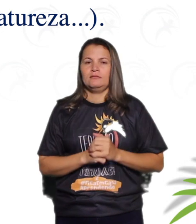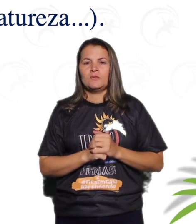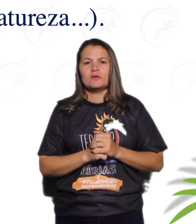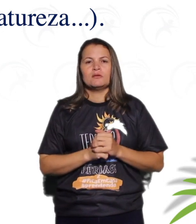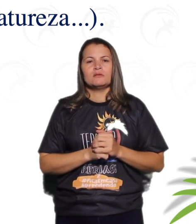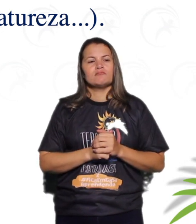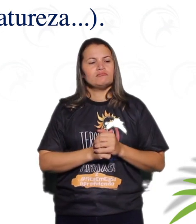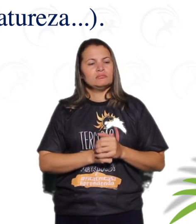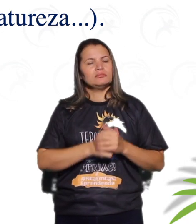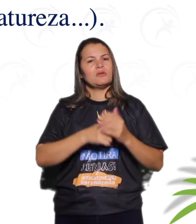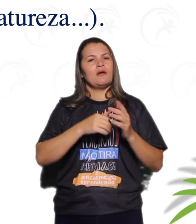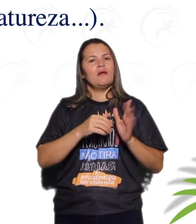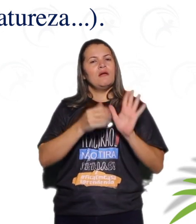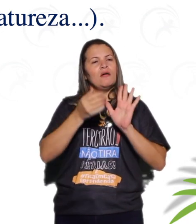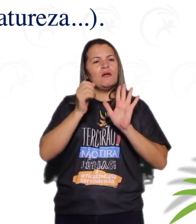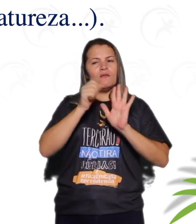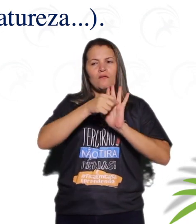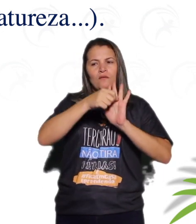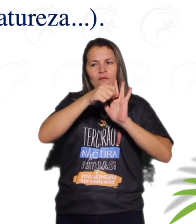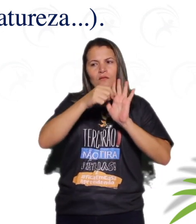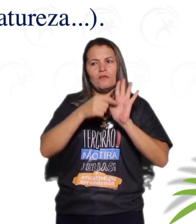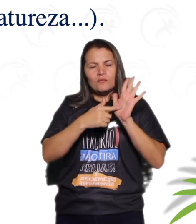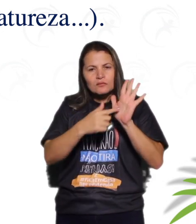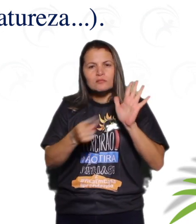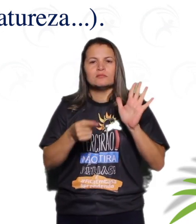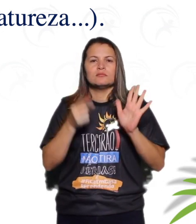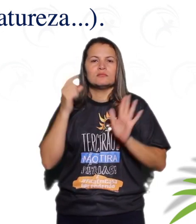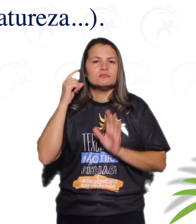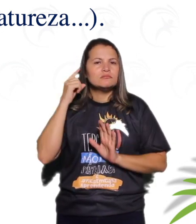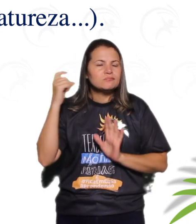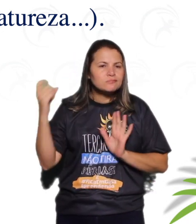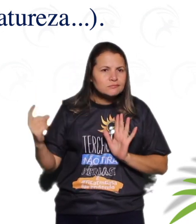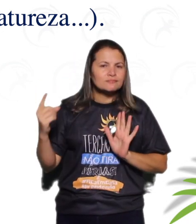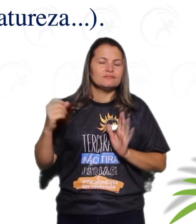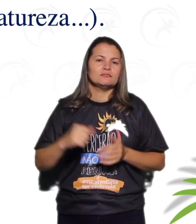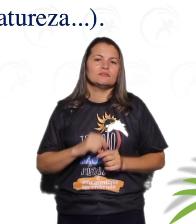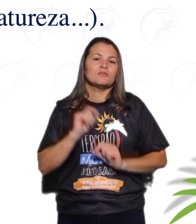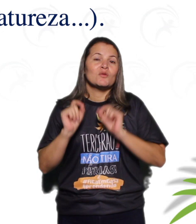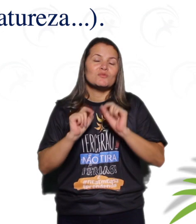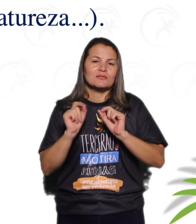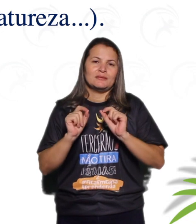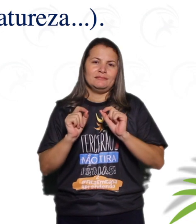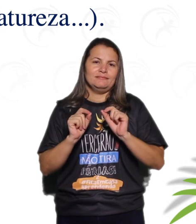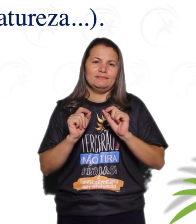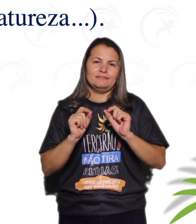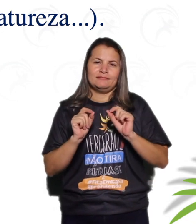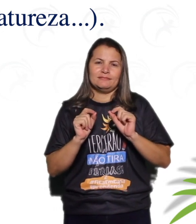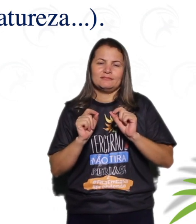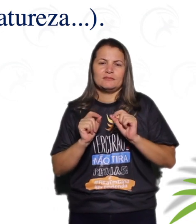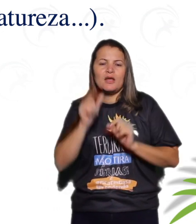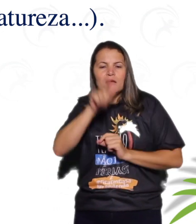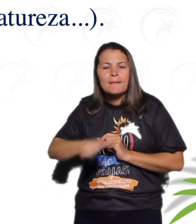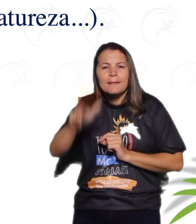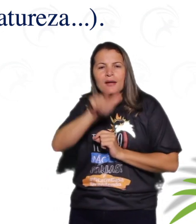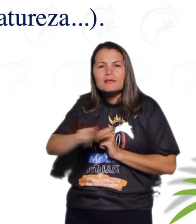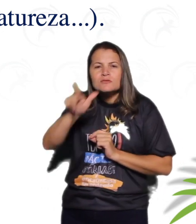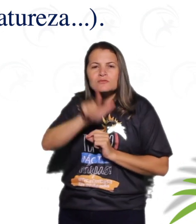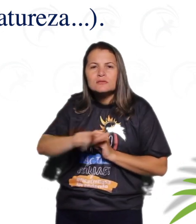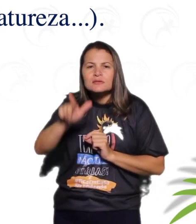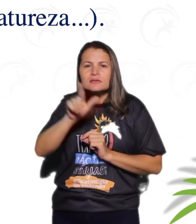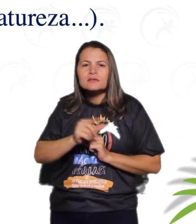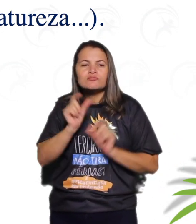Figuras de som. Aliteração. O que é aliteração? É a repetição de fonemas, de